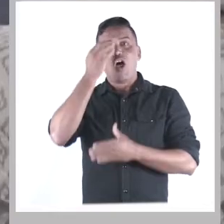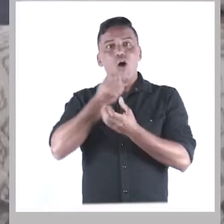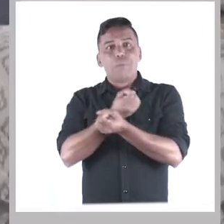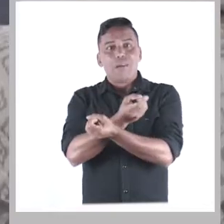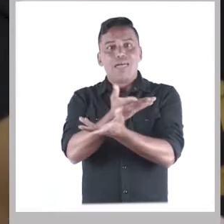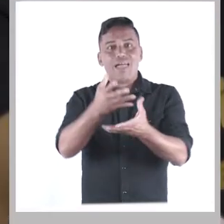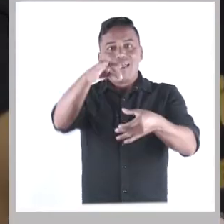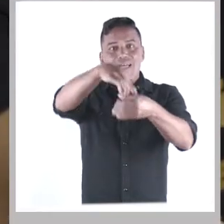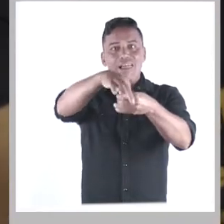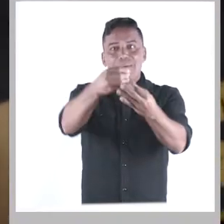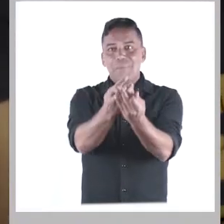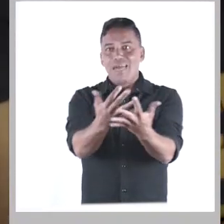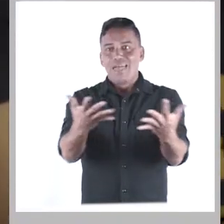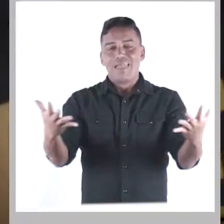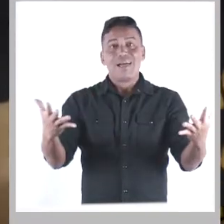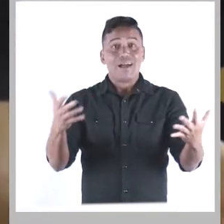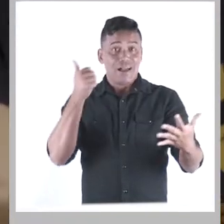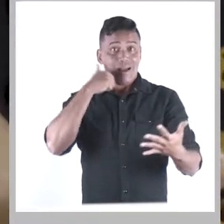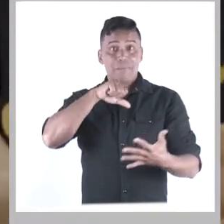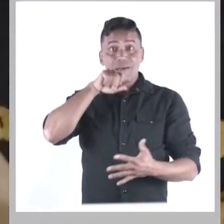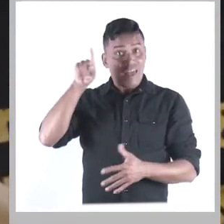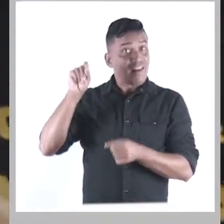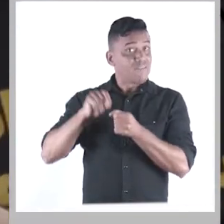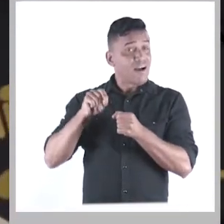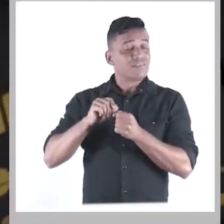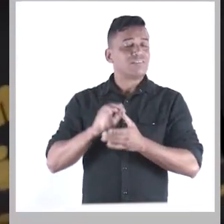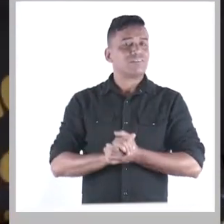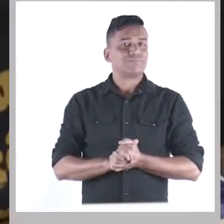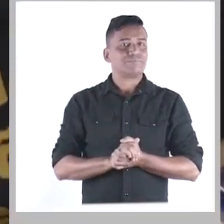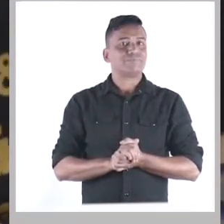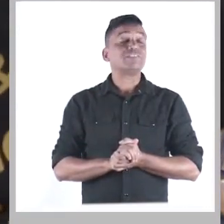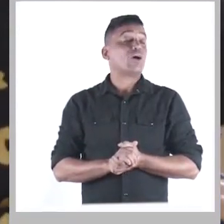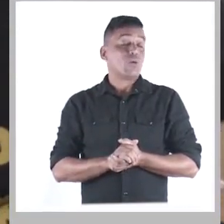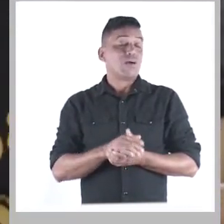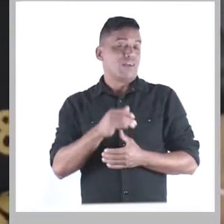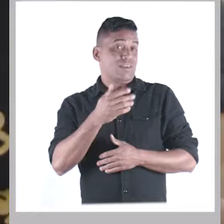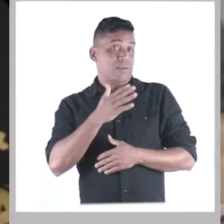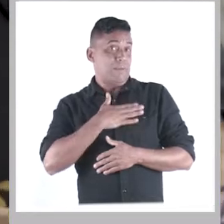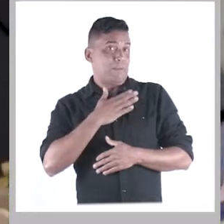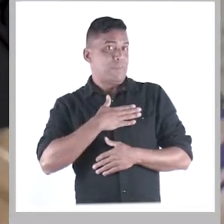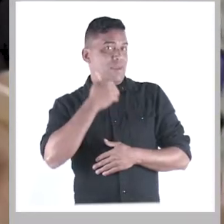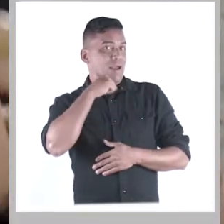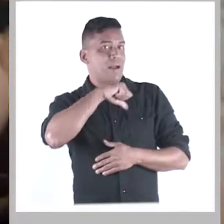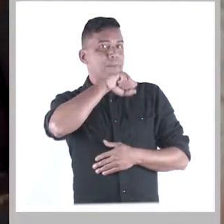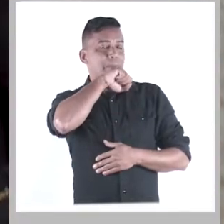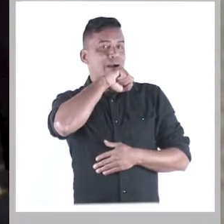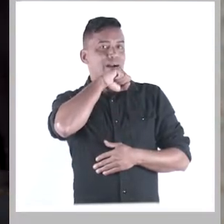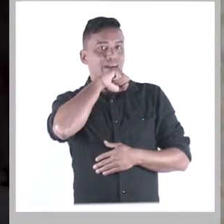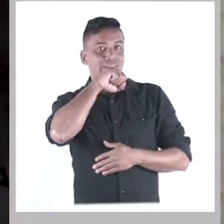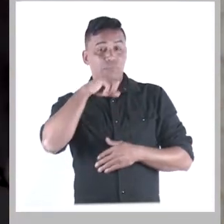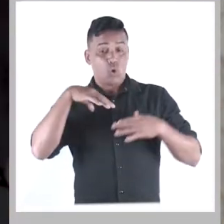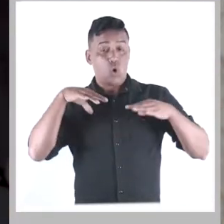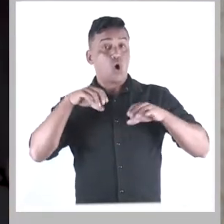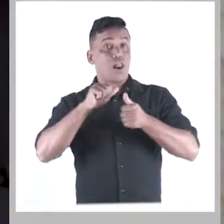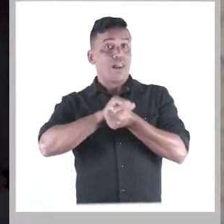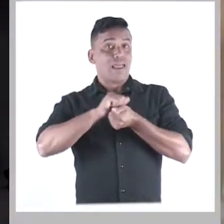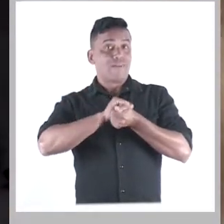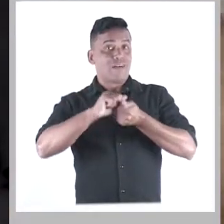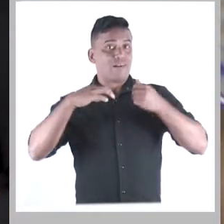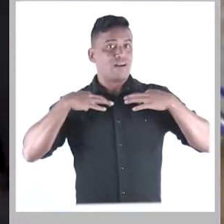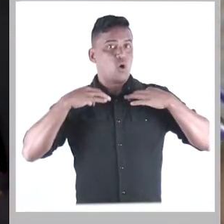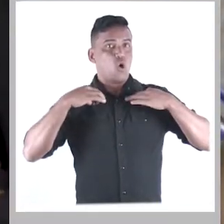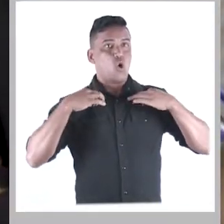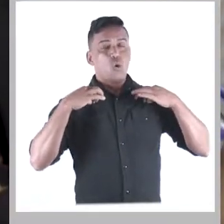jardim. Sim, sim. Eu vejo isso muito com a minha mãe. A minha mãe, eu falo que até a forma como ela estendia a roupa